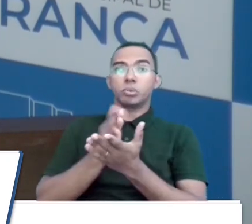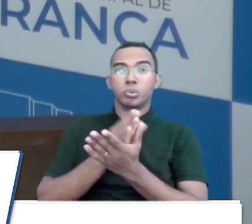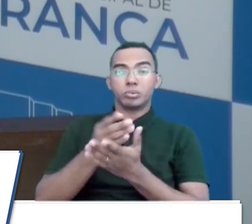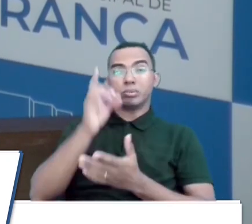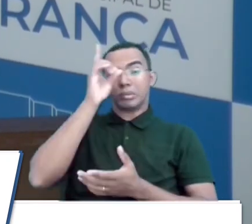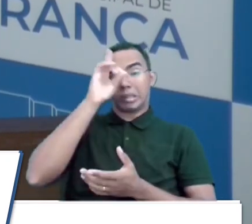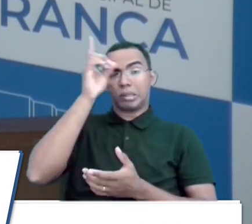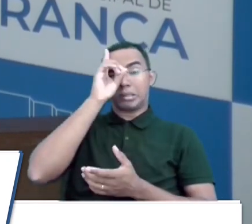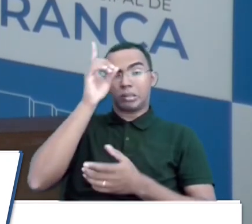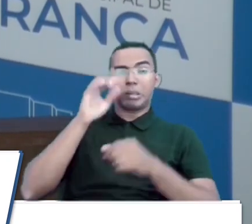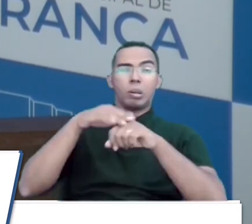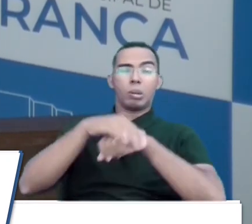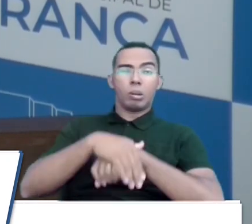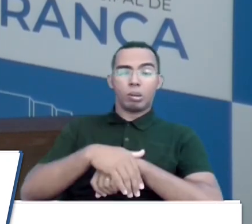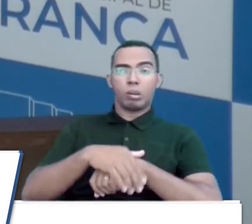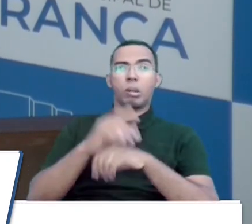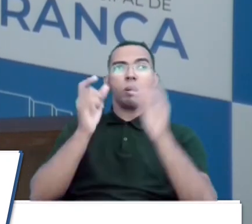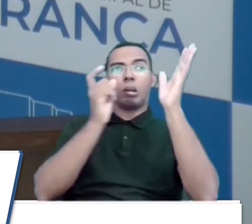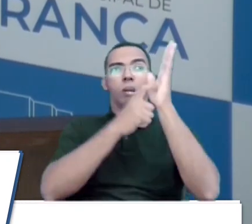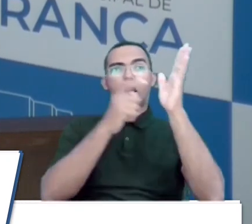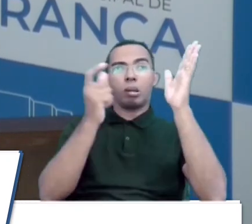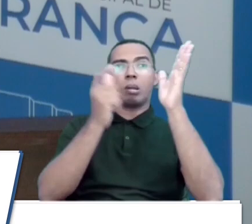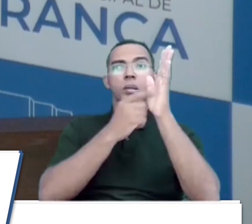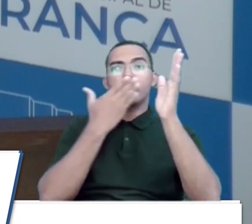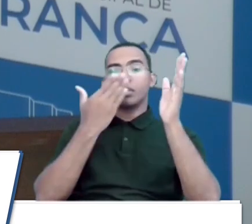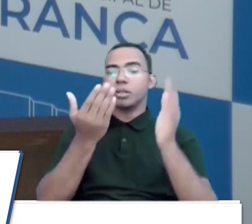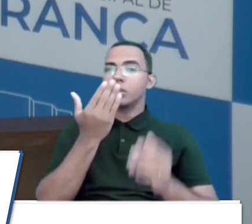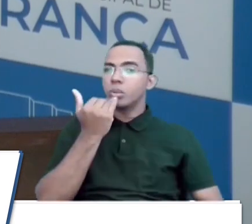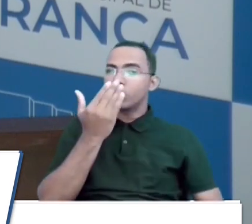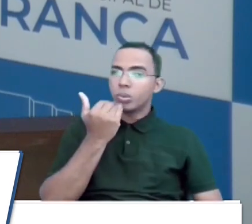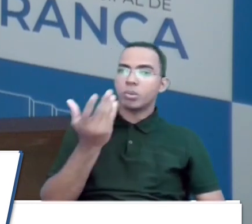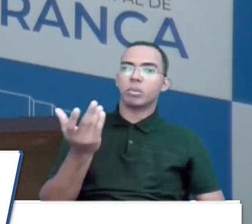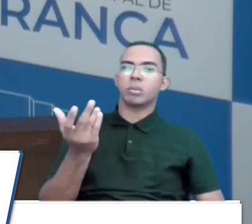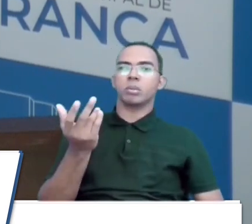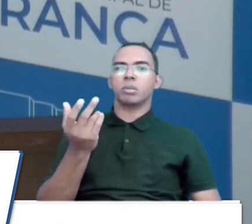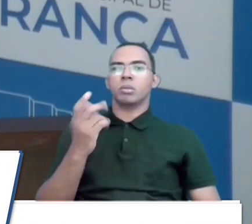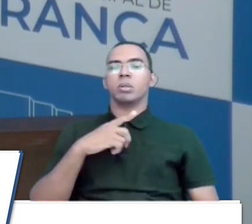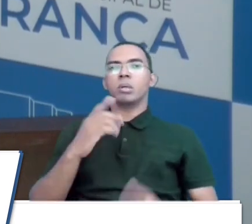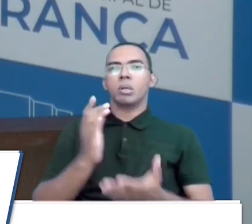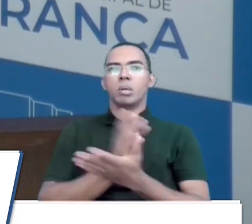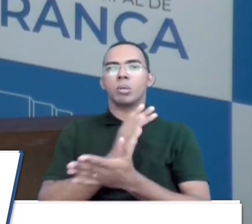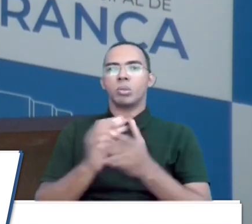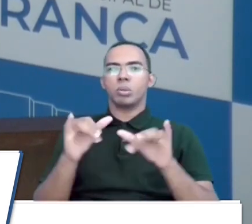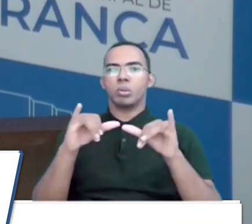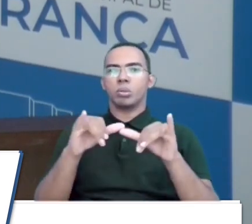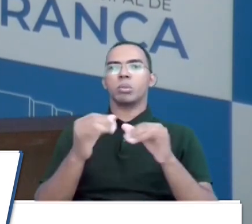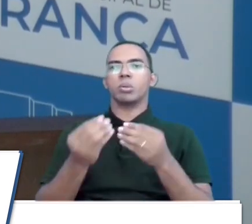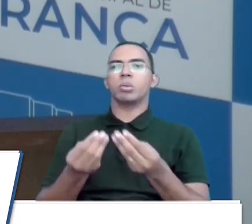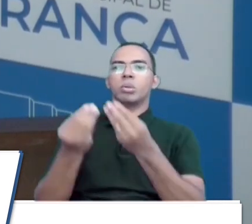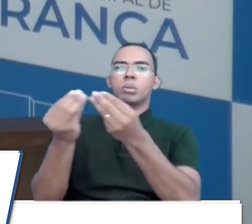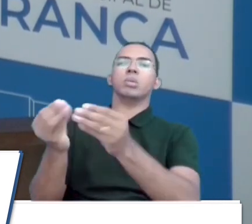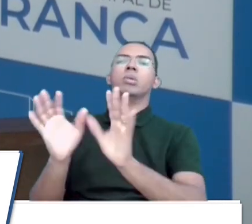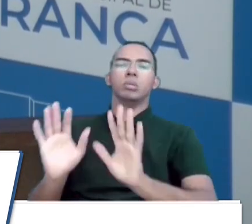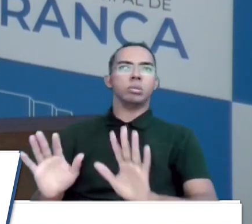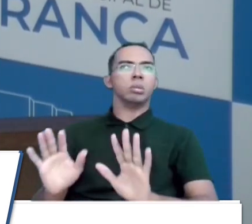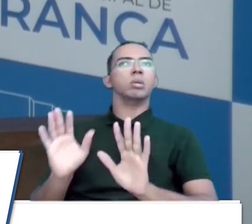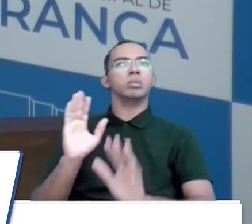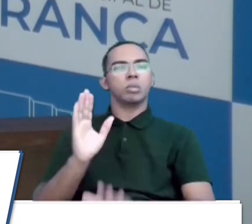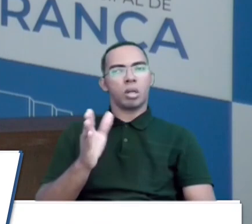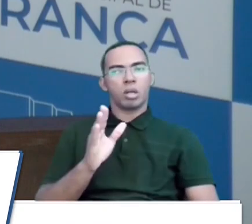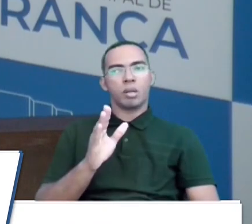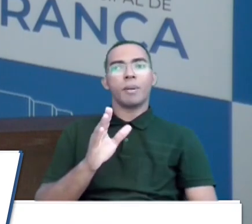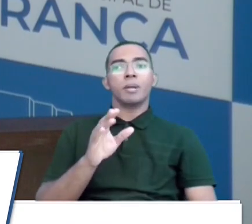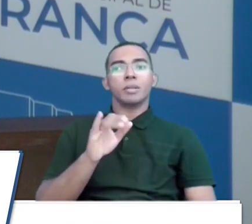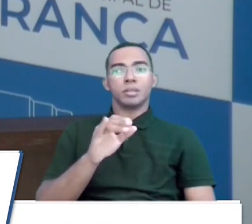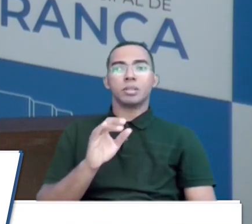a noite inteira, apertando campainha, pedindo comida. Tem alguns comerciantes que fornecem comida para eles. Se foi